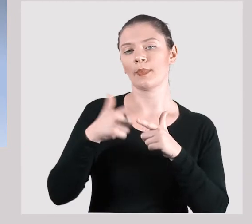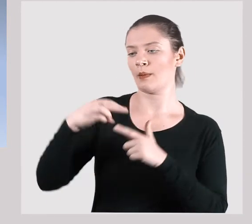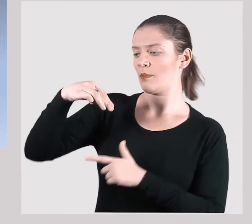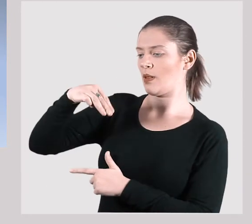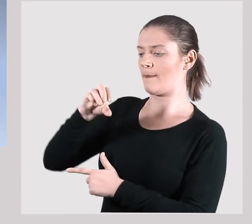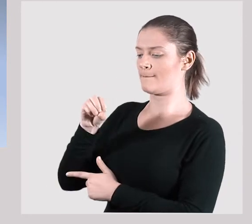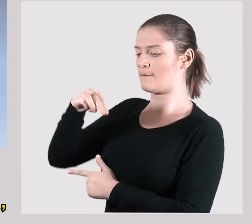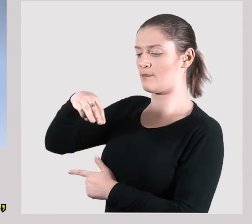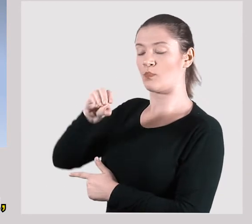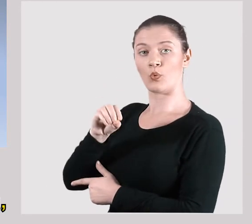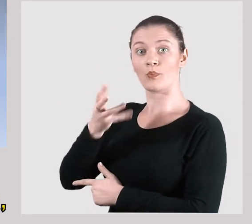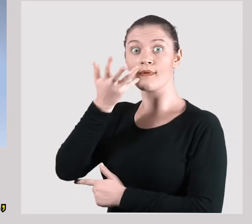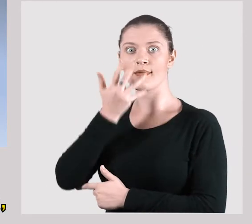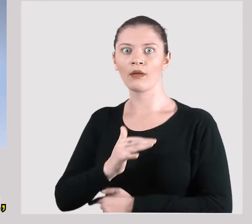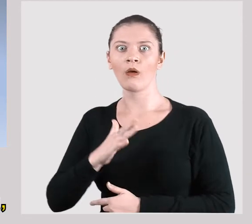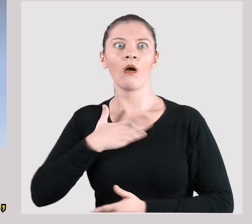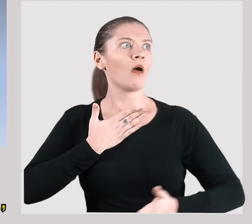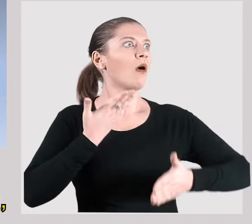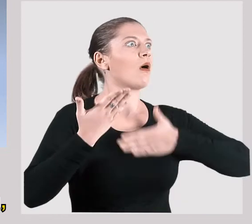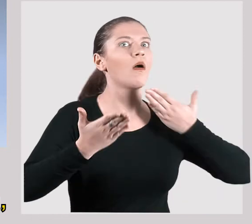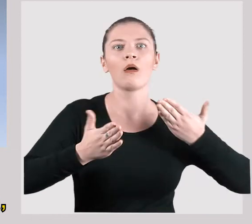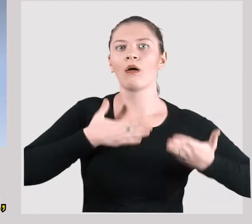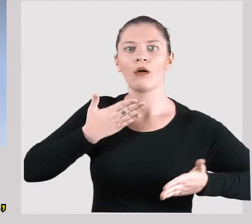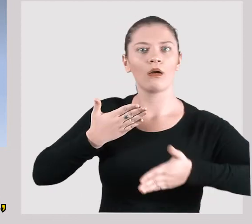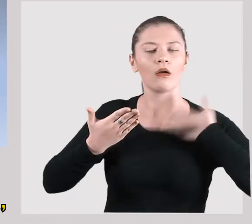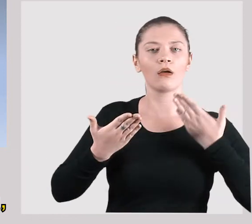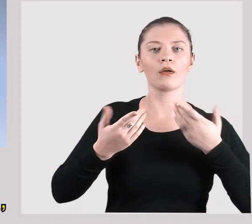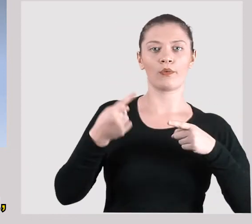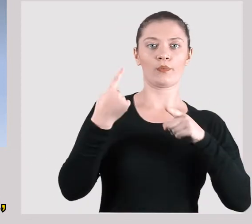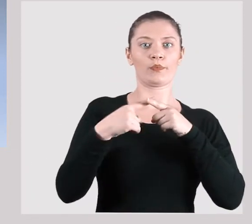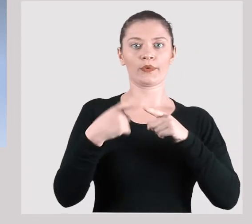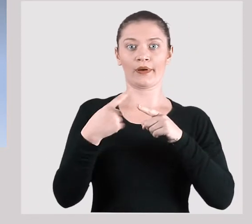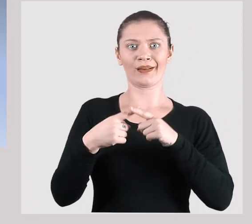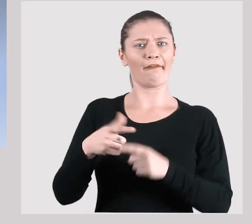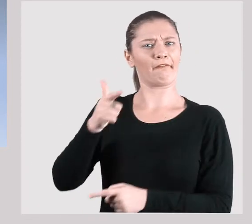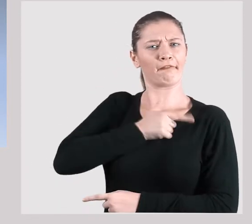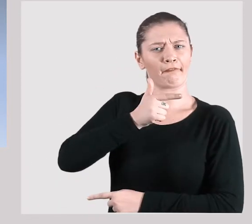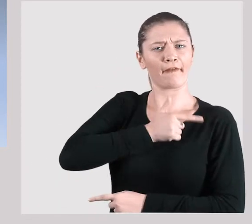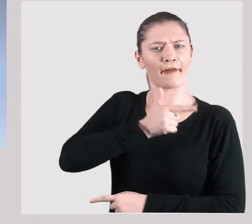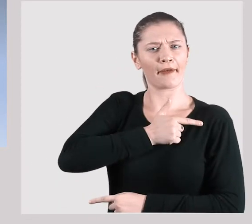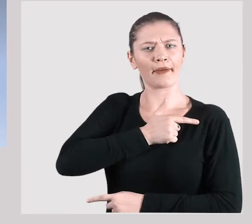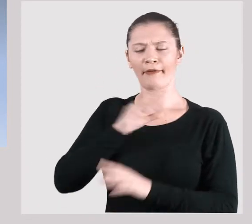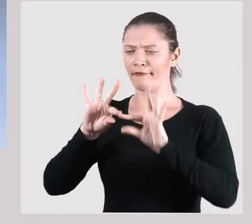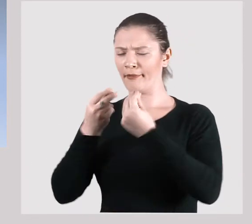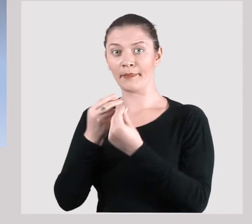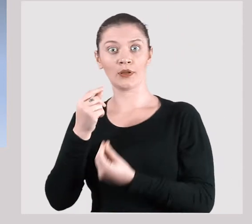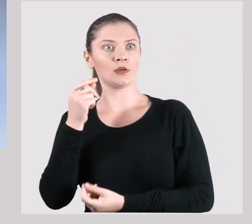pânico porque estava aparecendo essa figura que é bastante feia, assim do nada, né? Os pais estavam